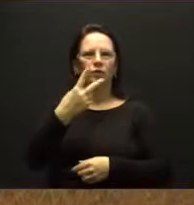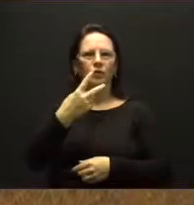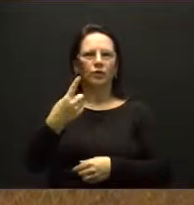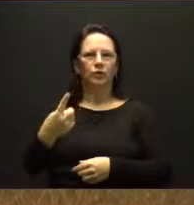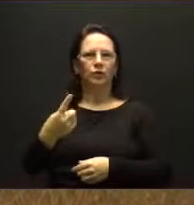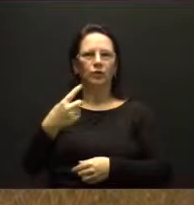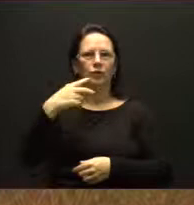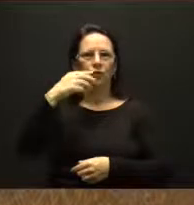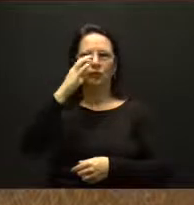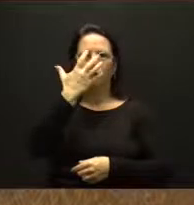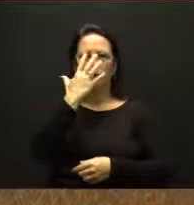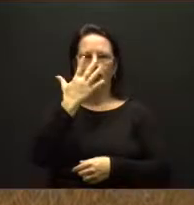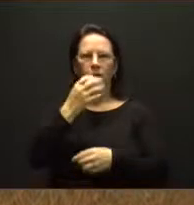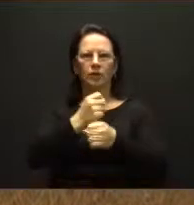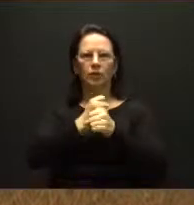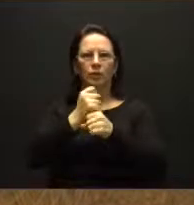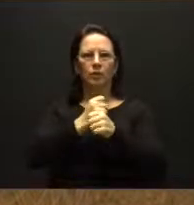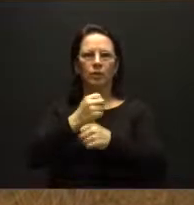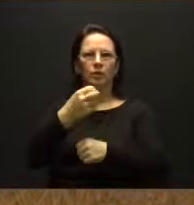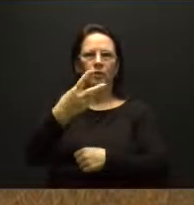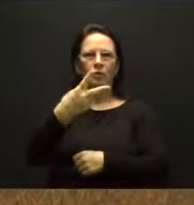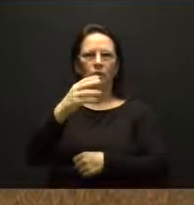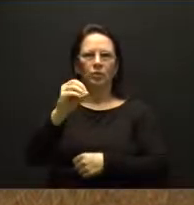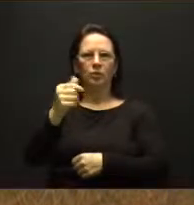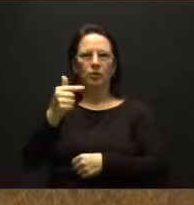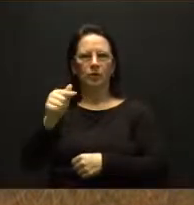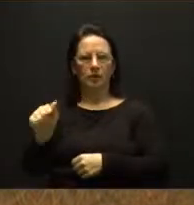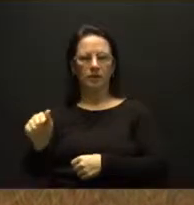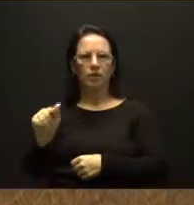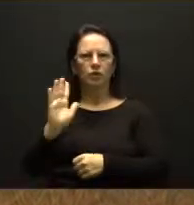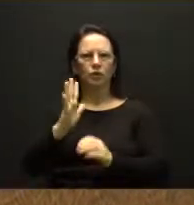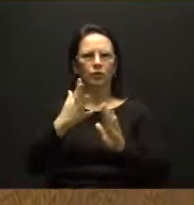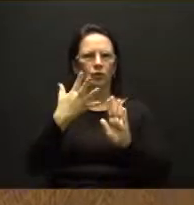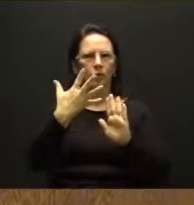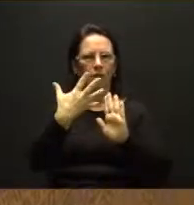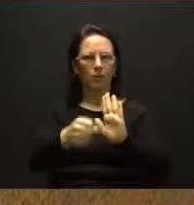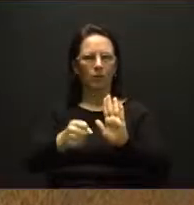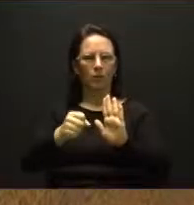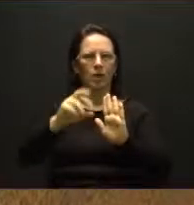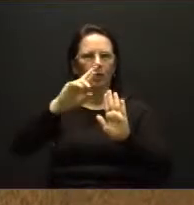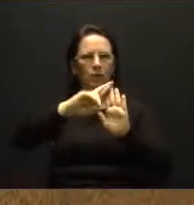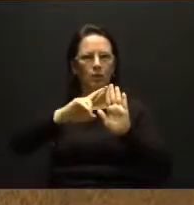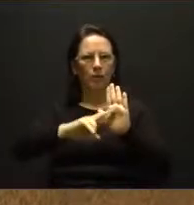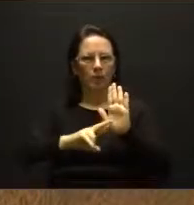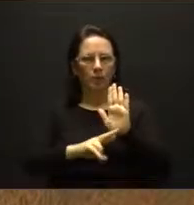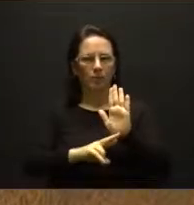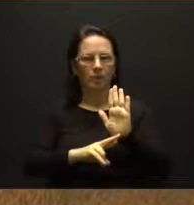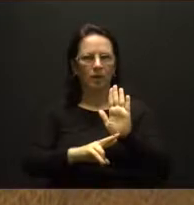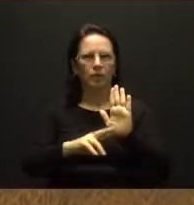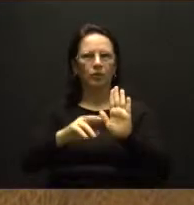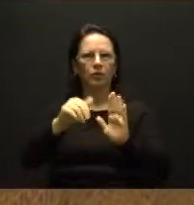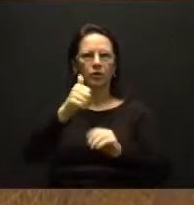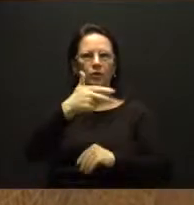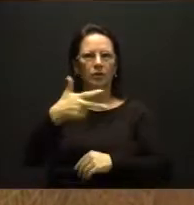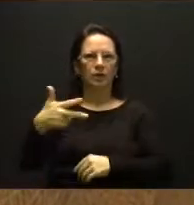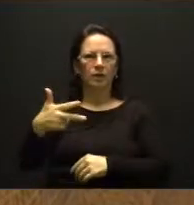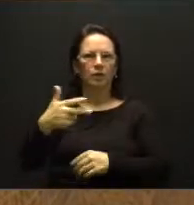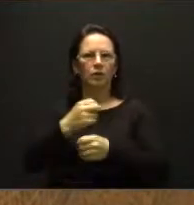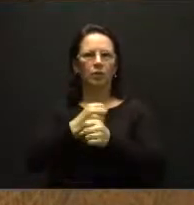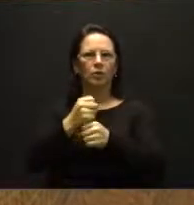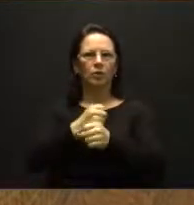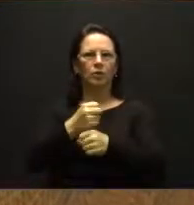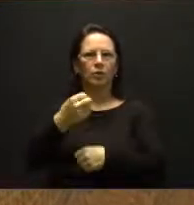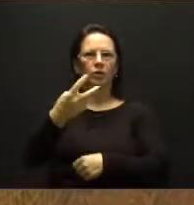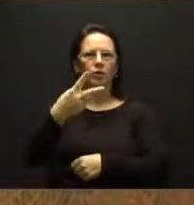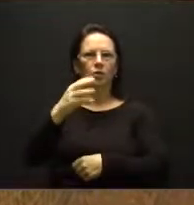do ano 2017 foi aprovado nesta casa o requerimento 13 2017 de